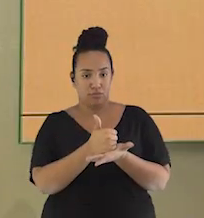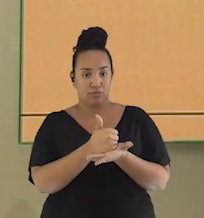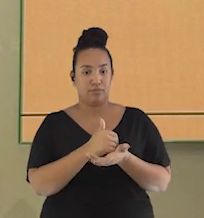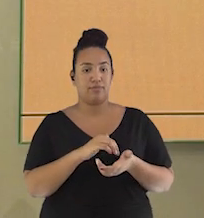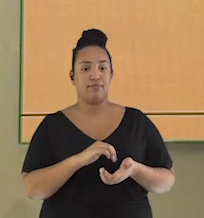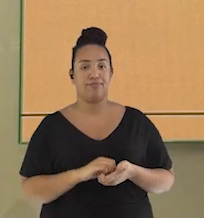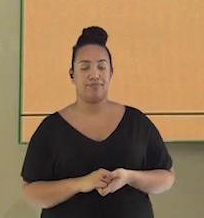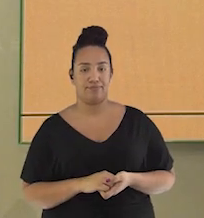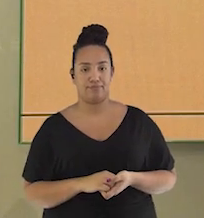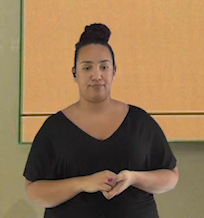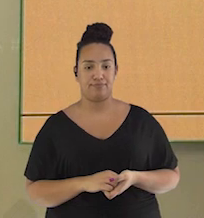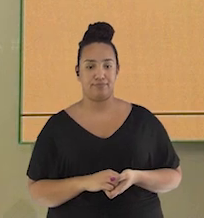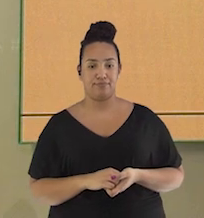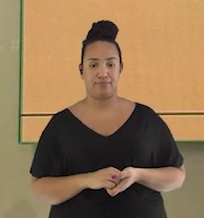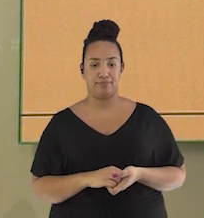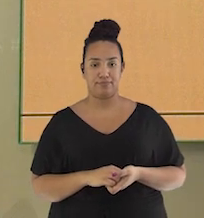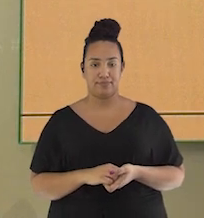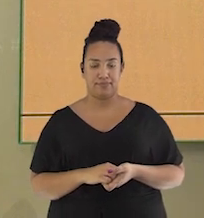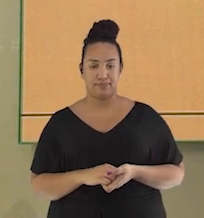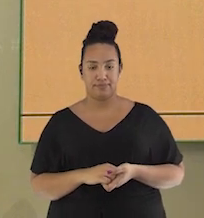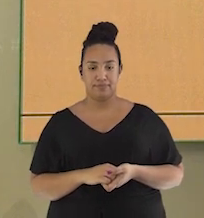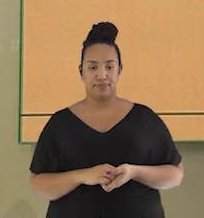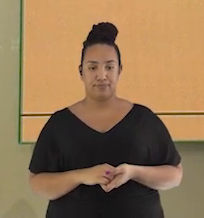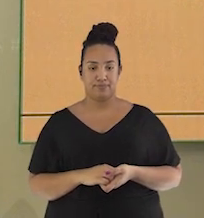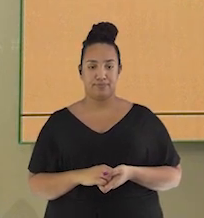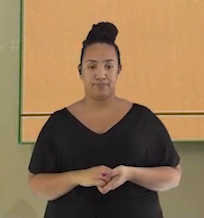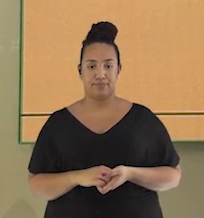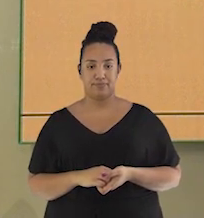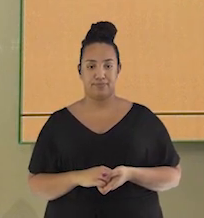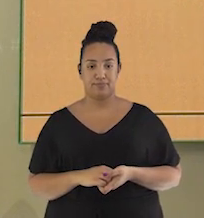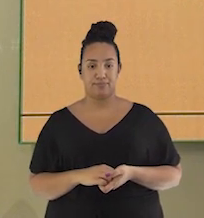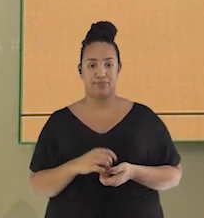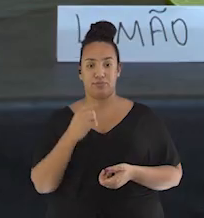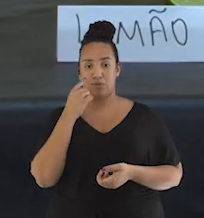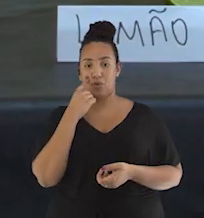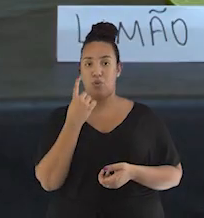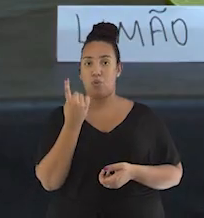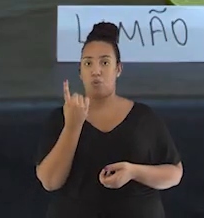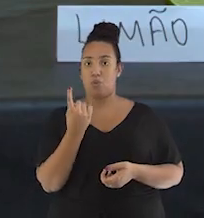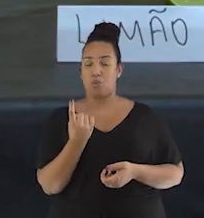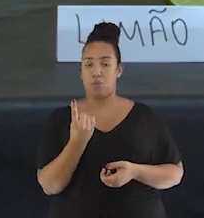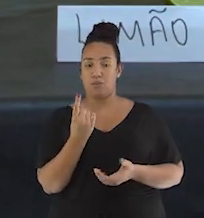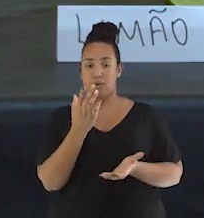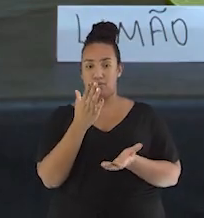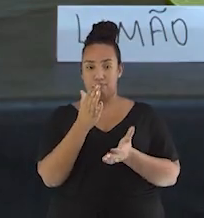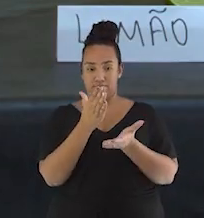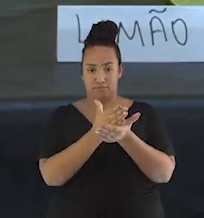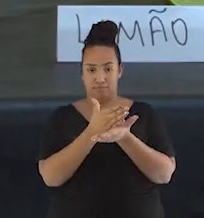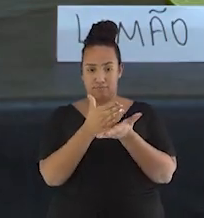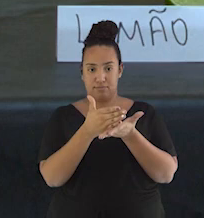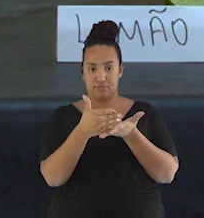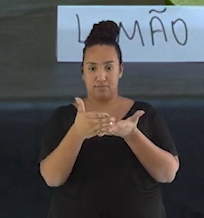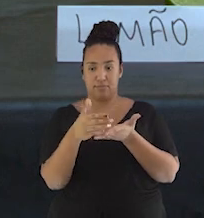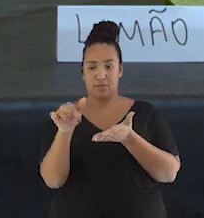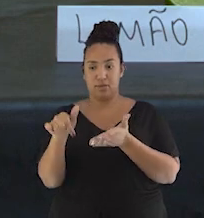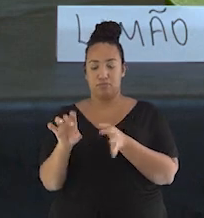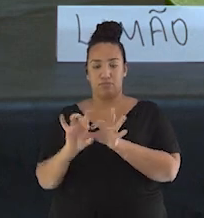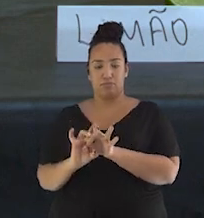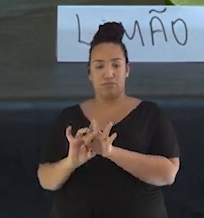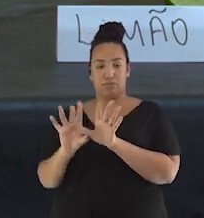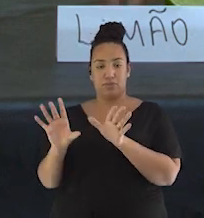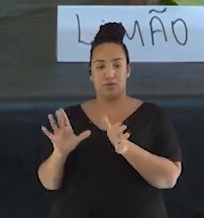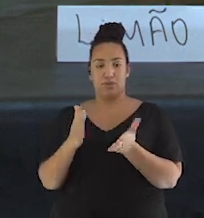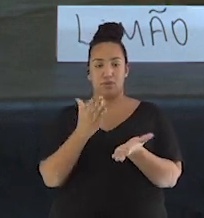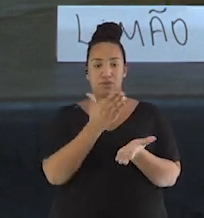meio e ela deu duas metades, certo? Essa metade eu deixei ela exposta. E essa